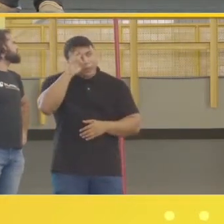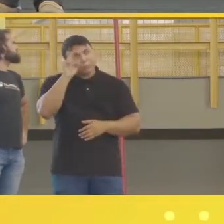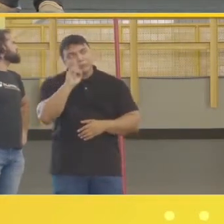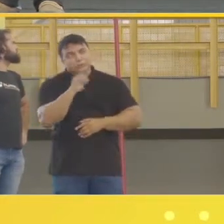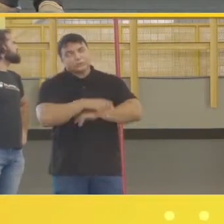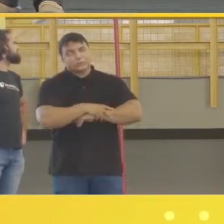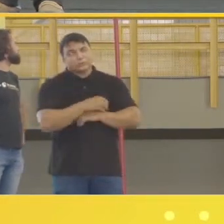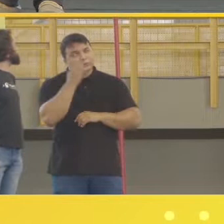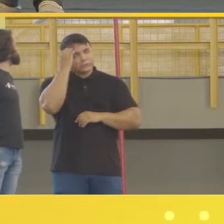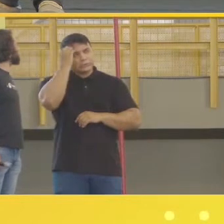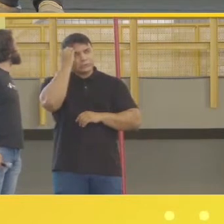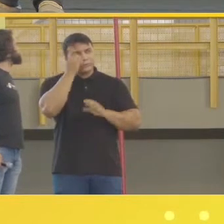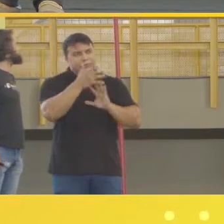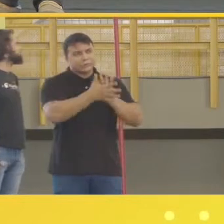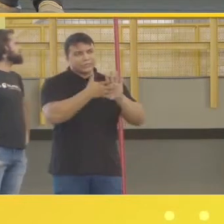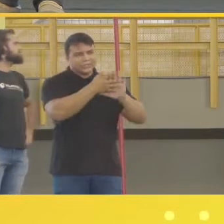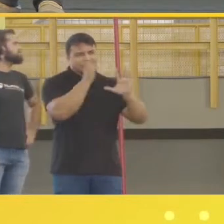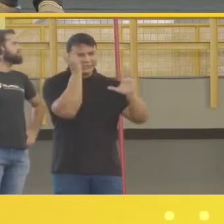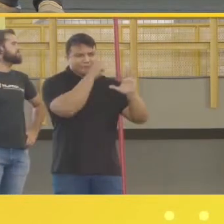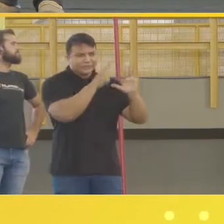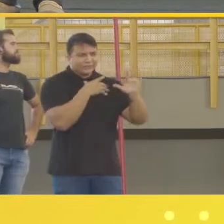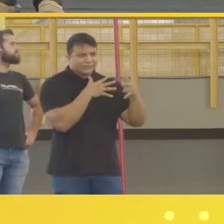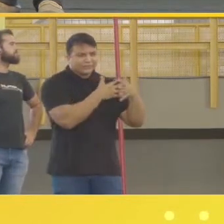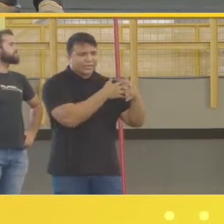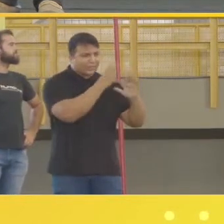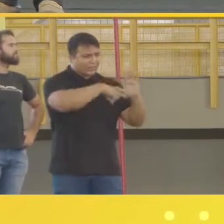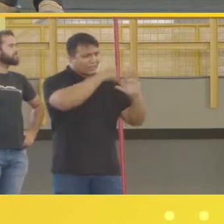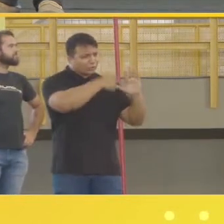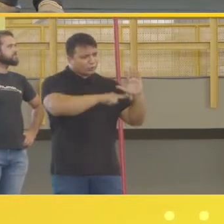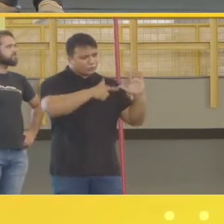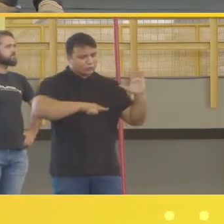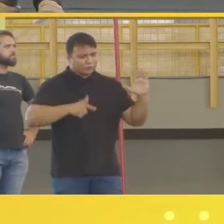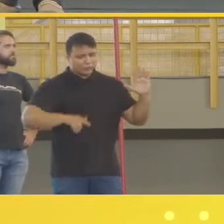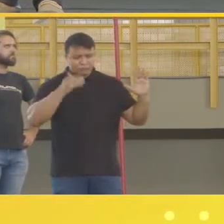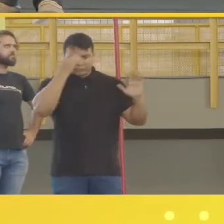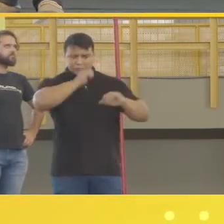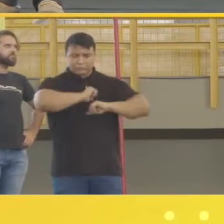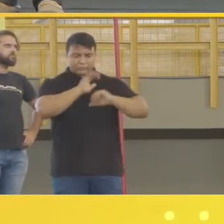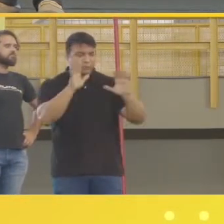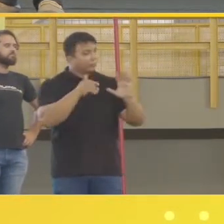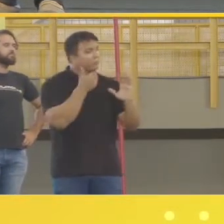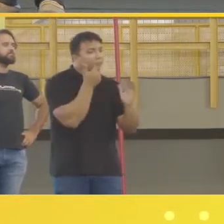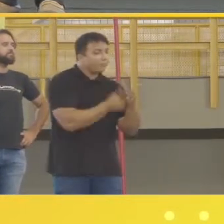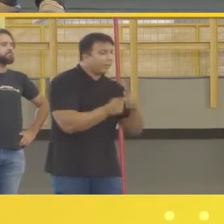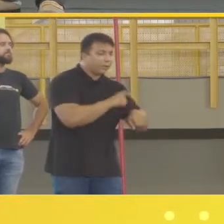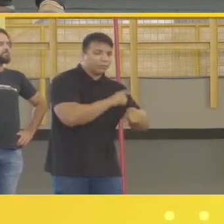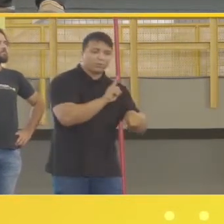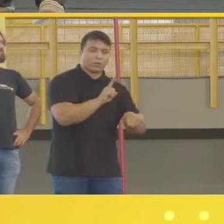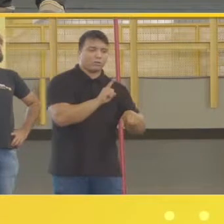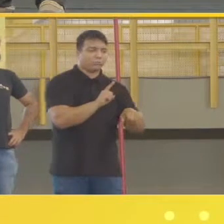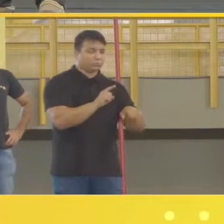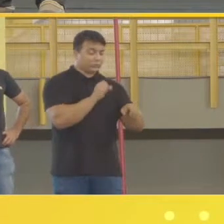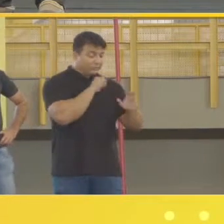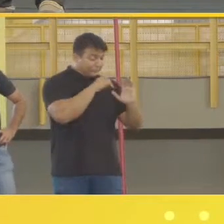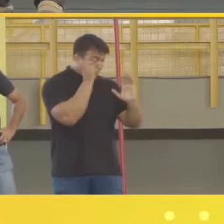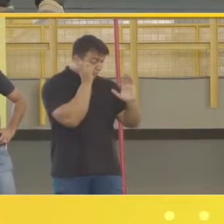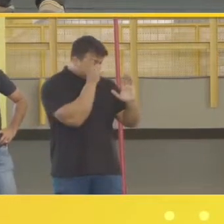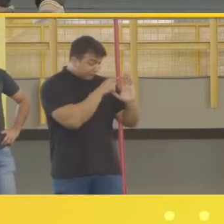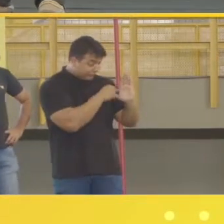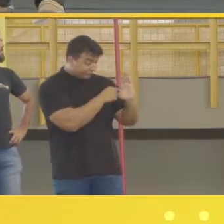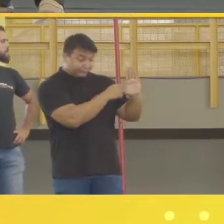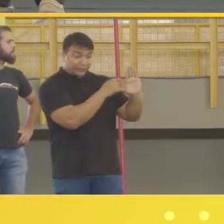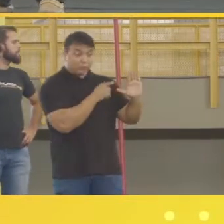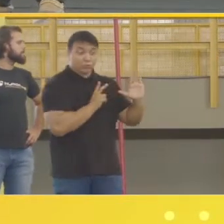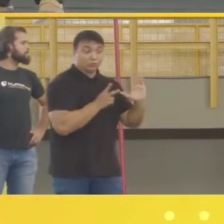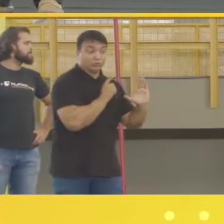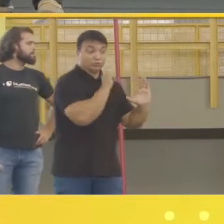texto está difícil, está travando. Está tendo que ler 2, 3 vezes para entender. Não perde tempo.